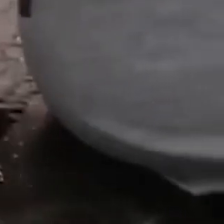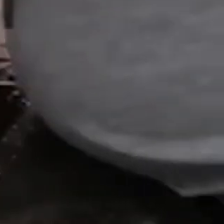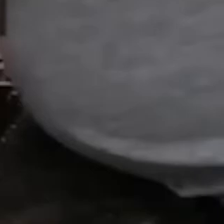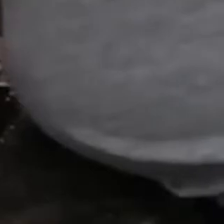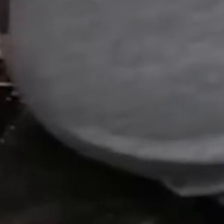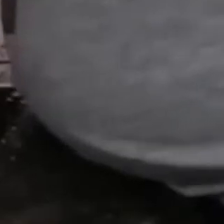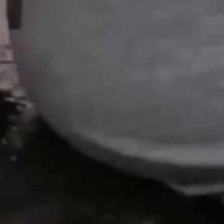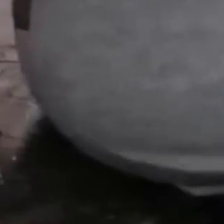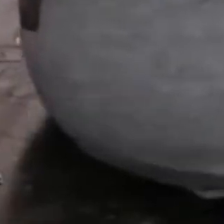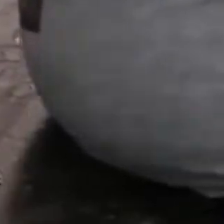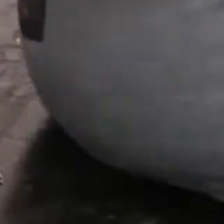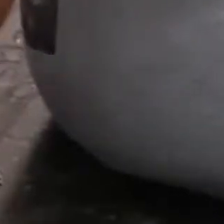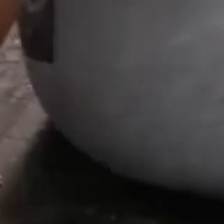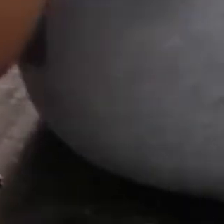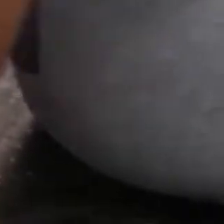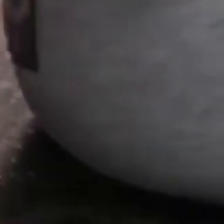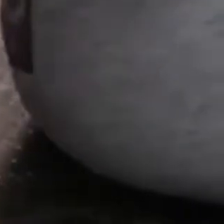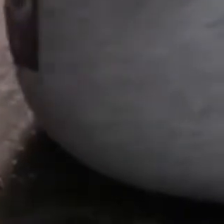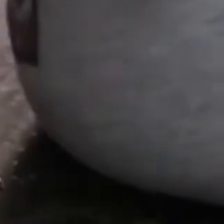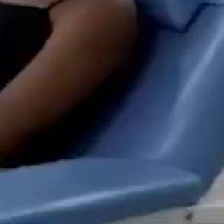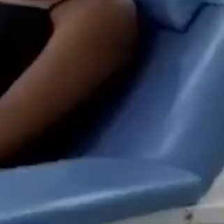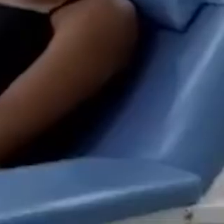vamos lá